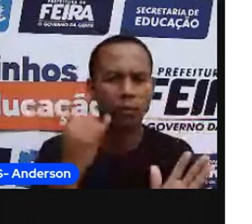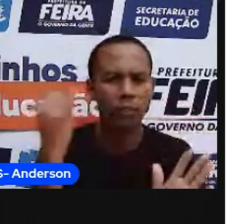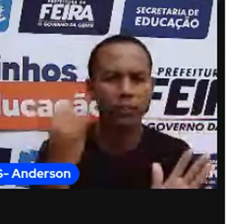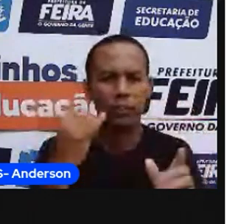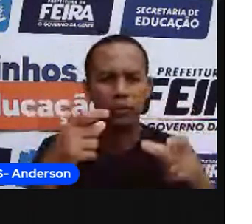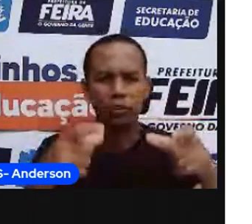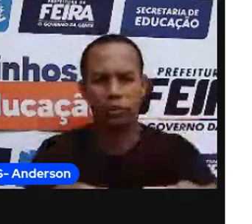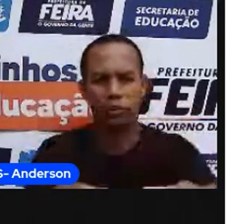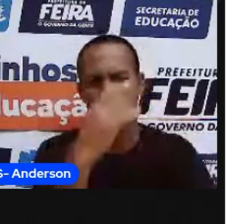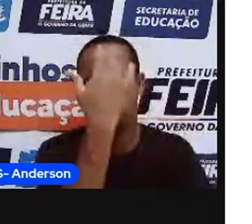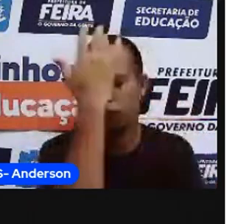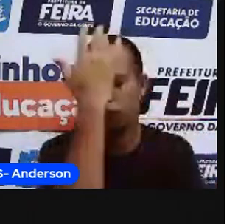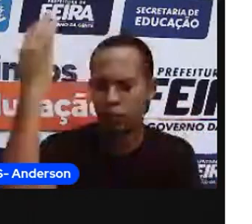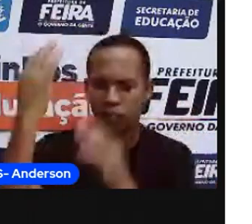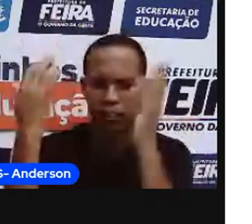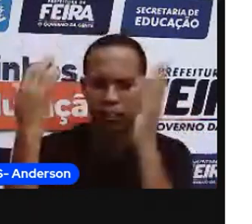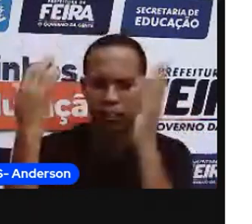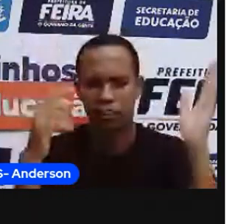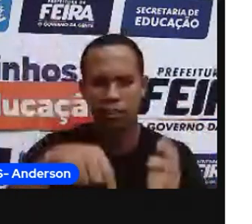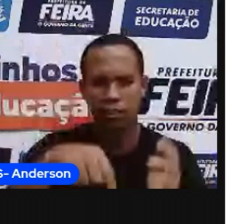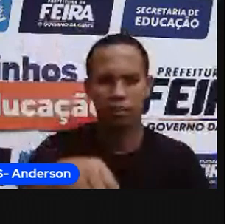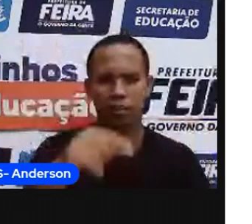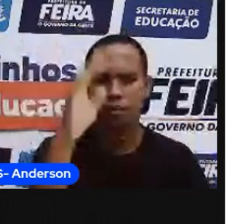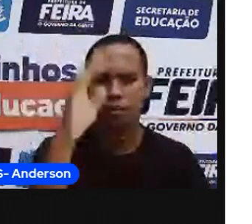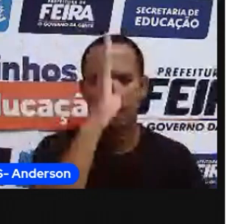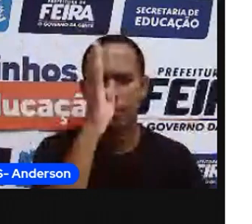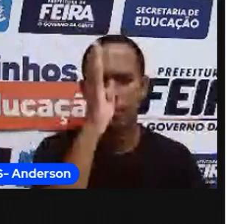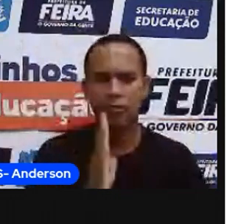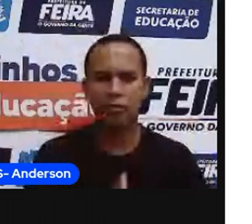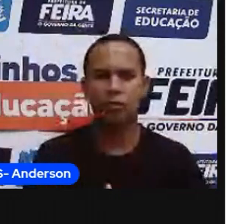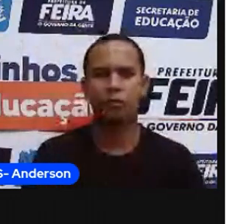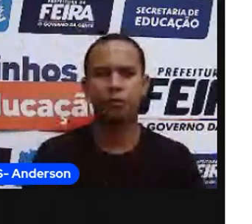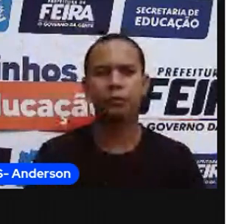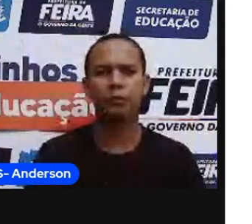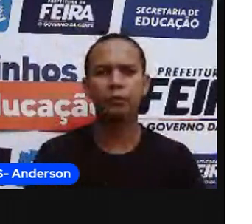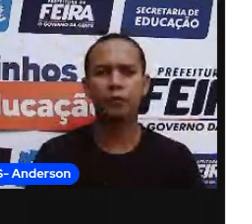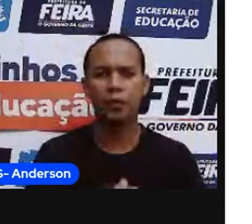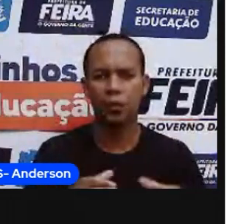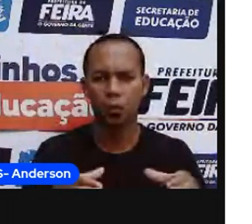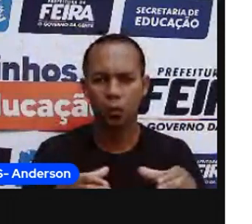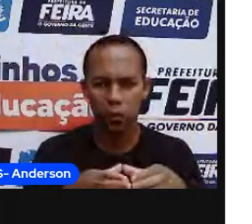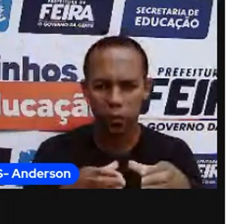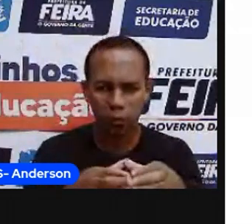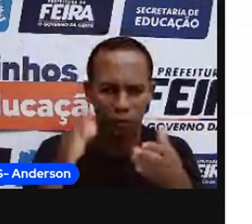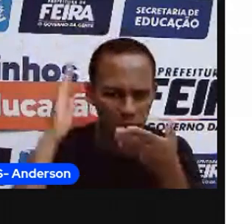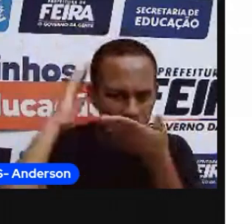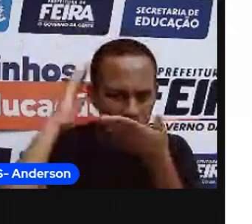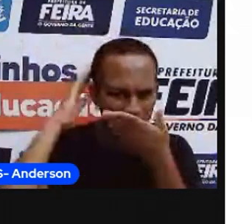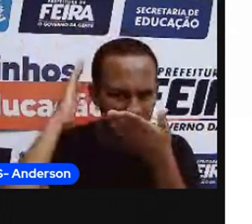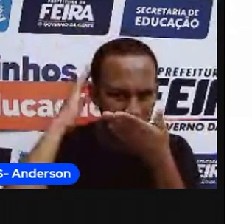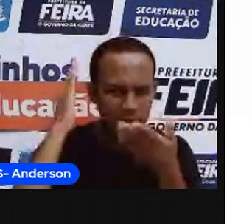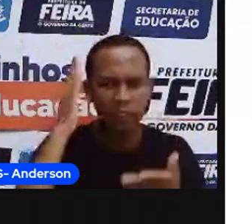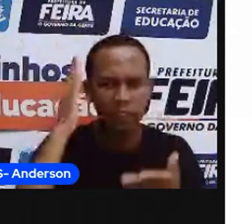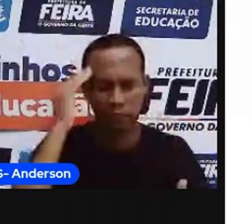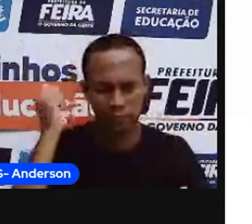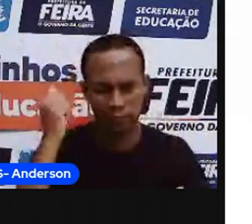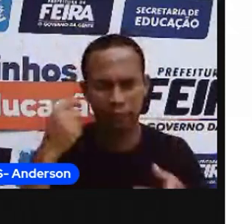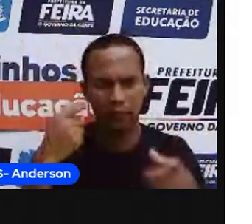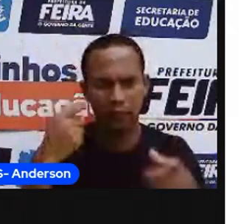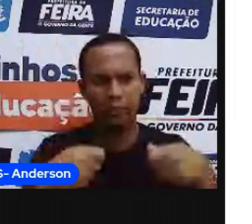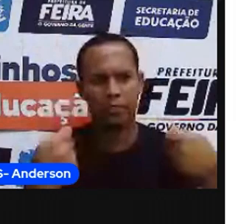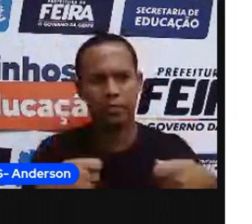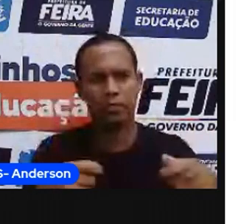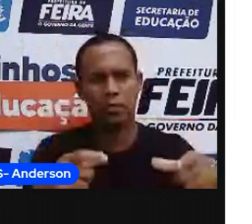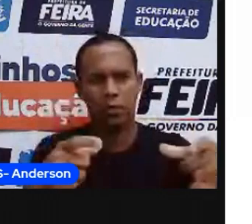no Brasil. Então, assim, os indígenas, eles sabem que precisam do ambiente, respeitam essa relação,